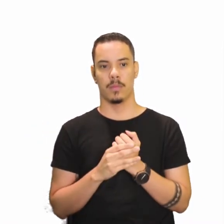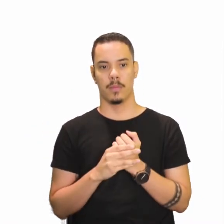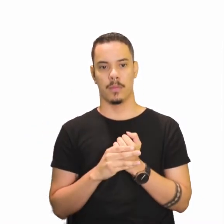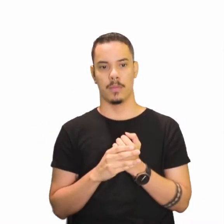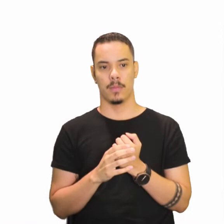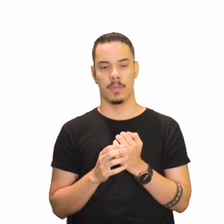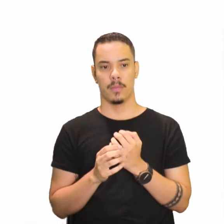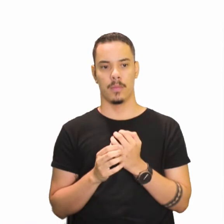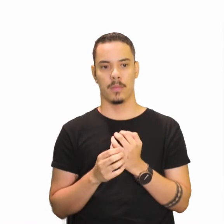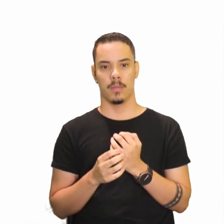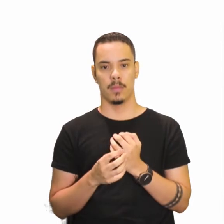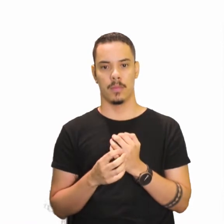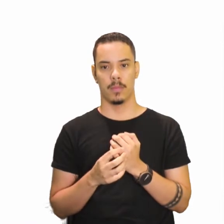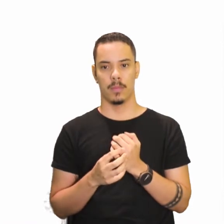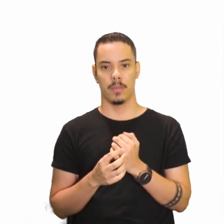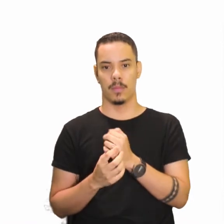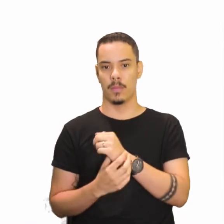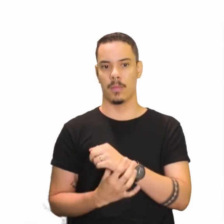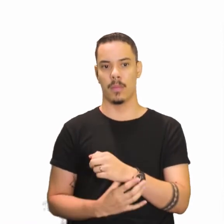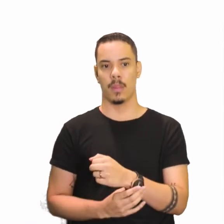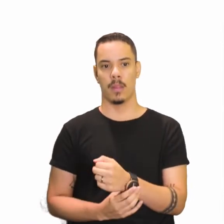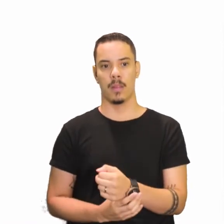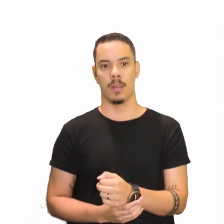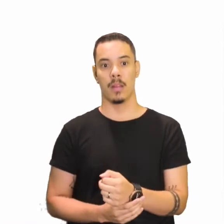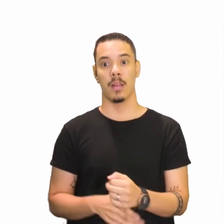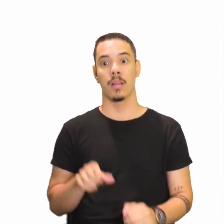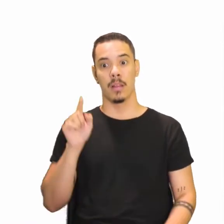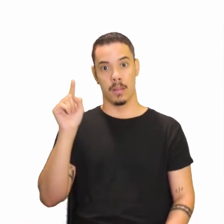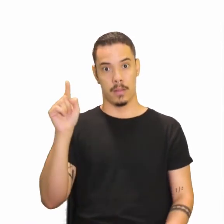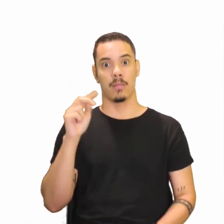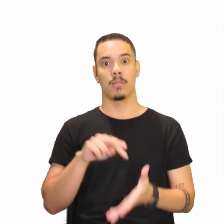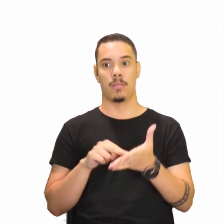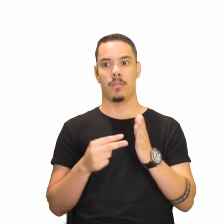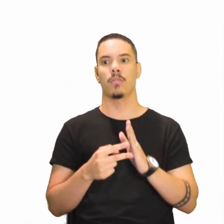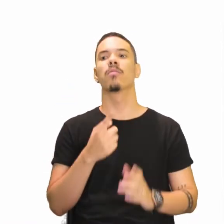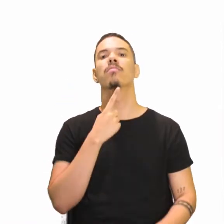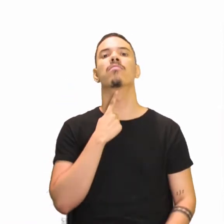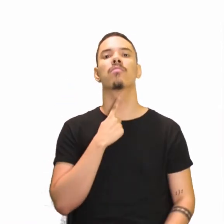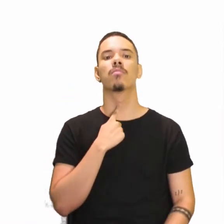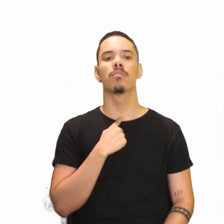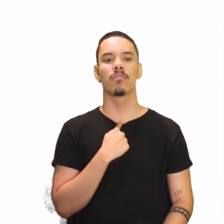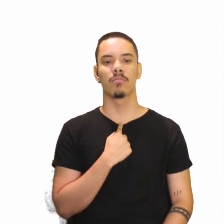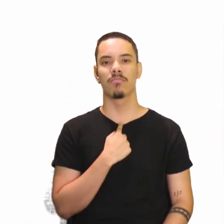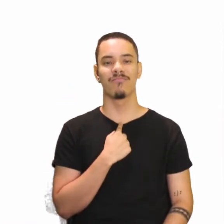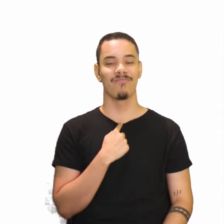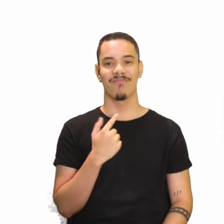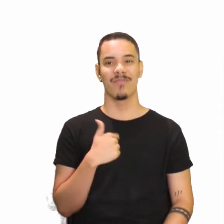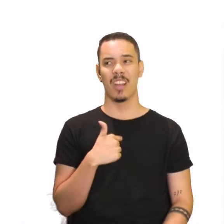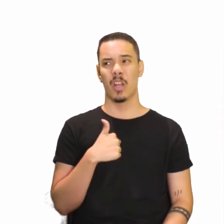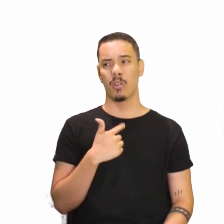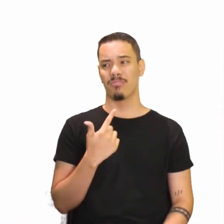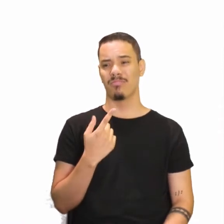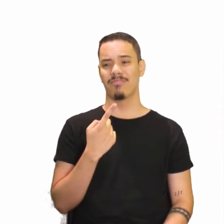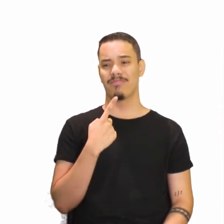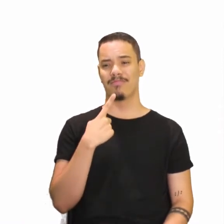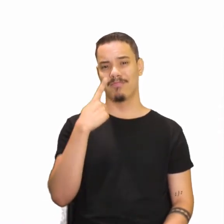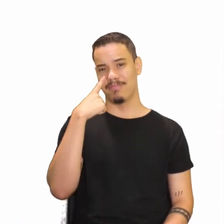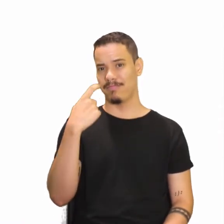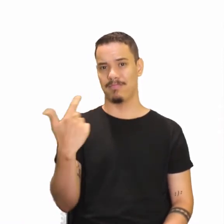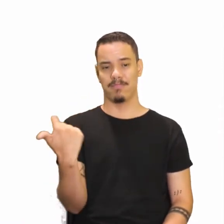Mas aqui é da questão da vontade, tá bom? Afim, não tinha vontade daquela música.